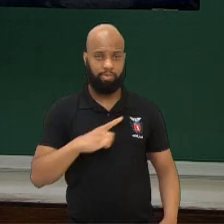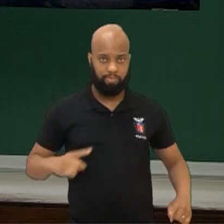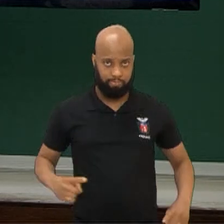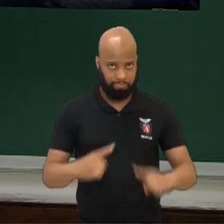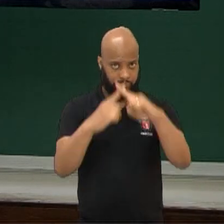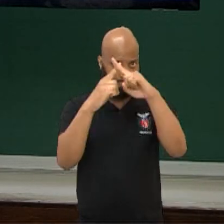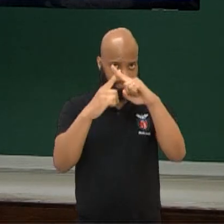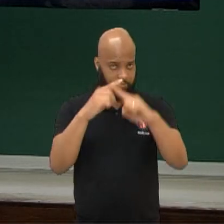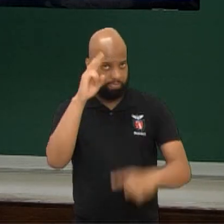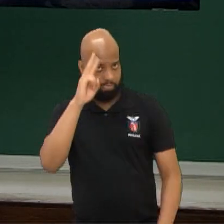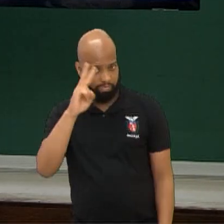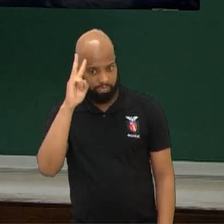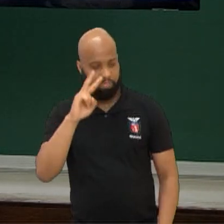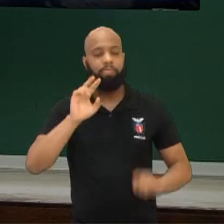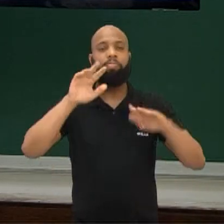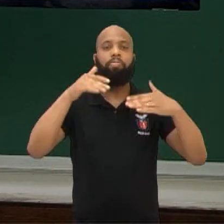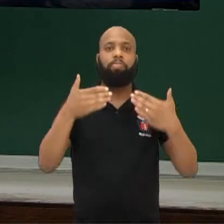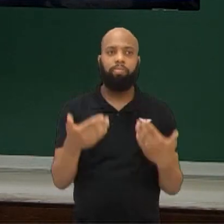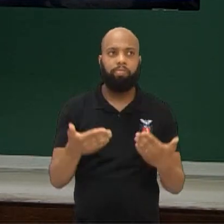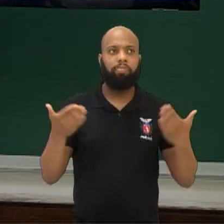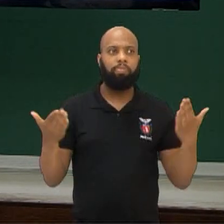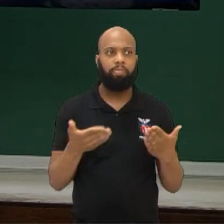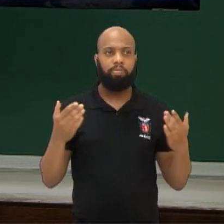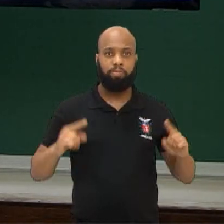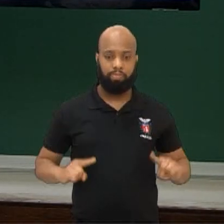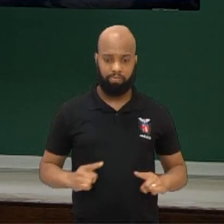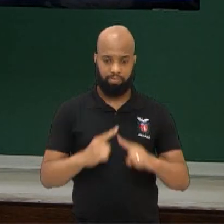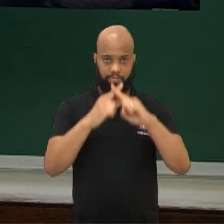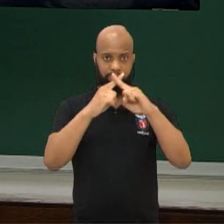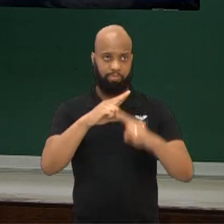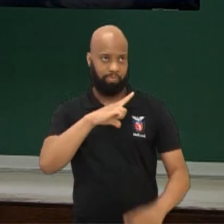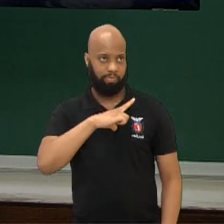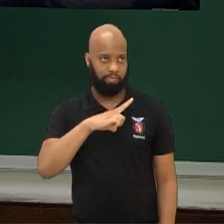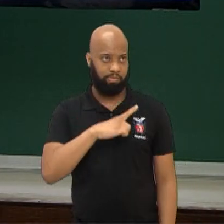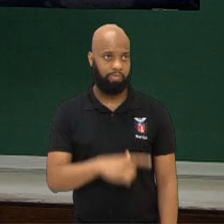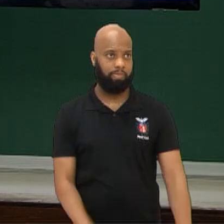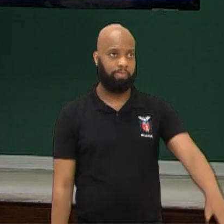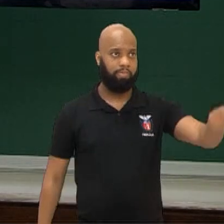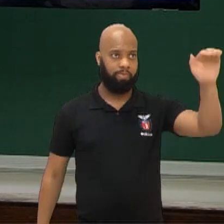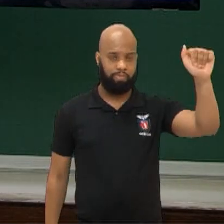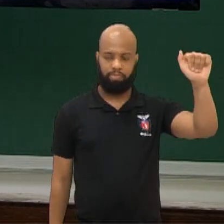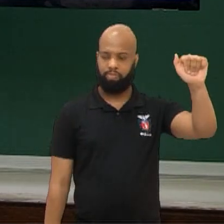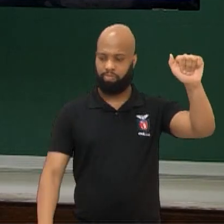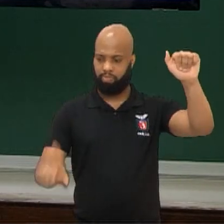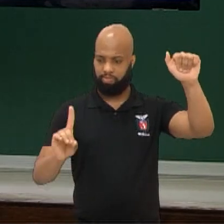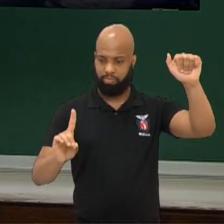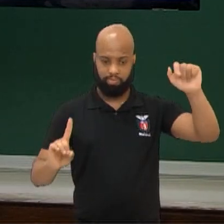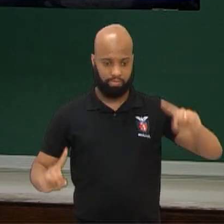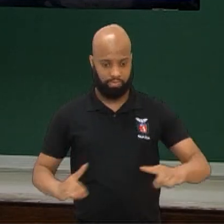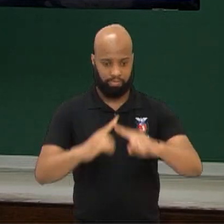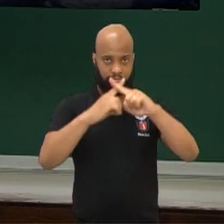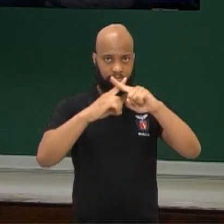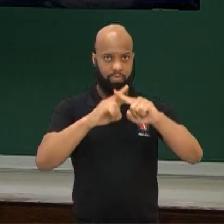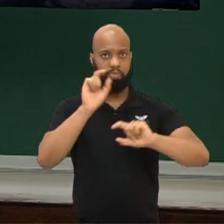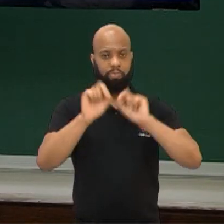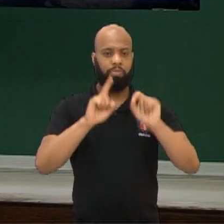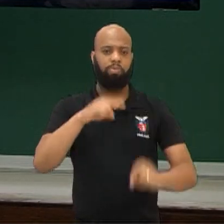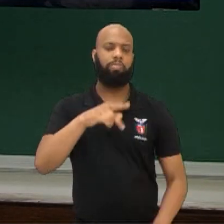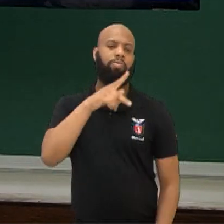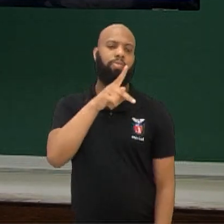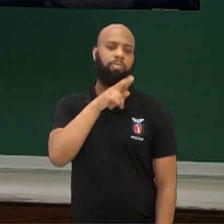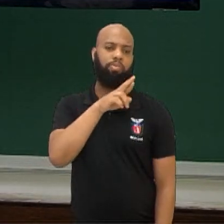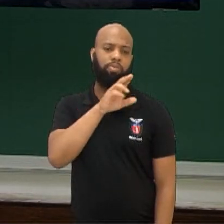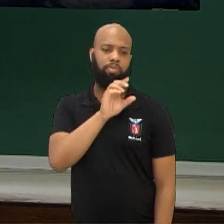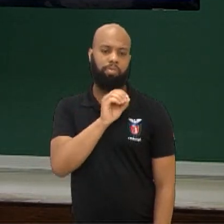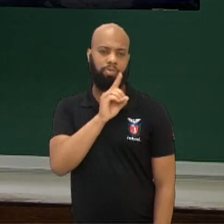cruz? Então, essa multiplicação AD é chamada de produto dos